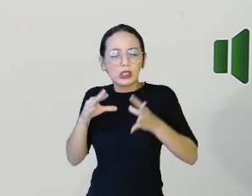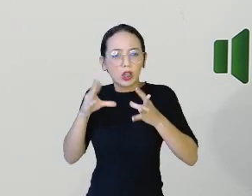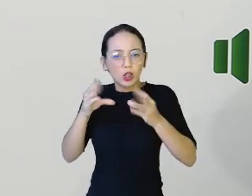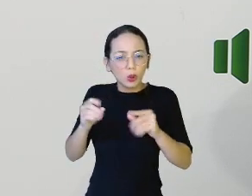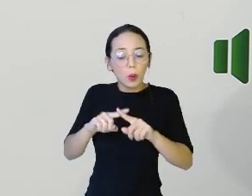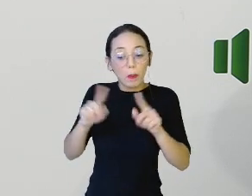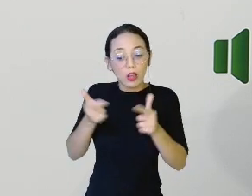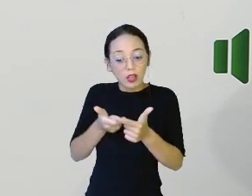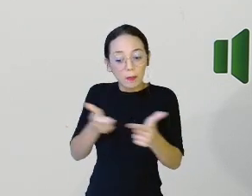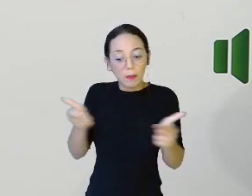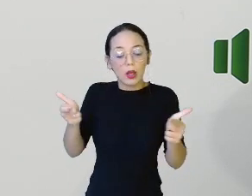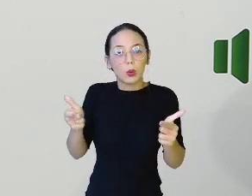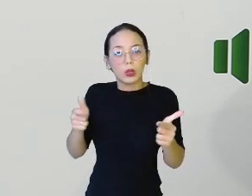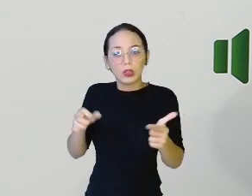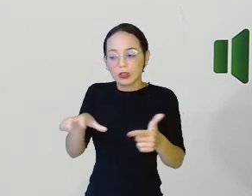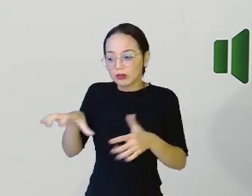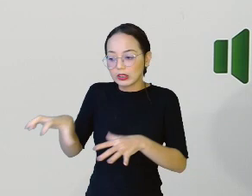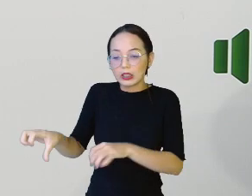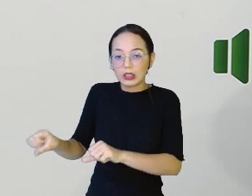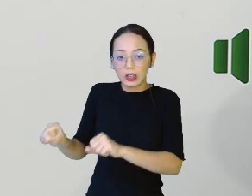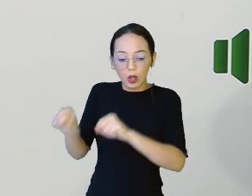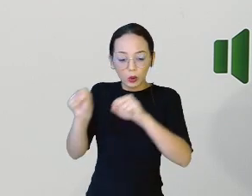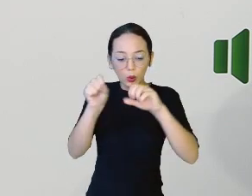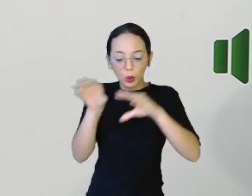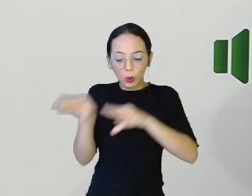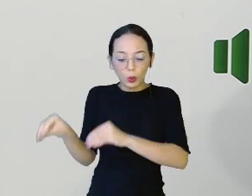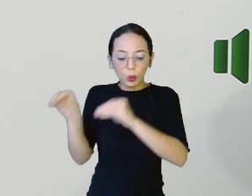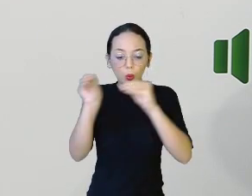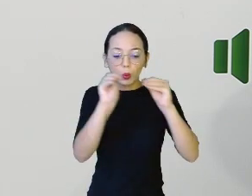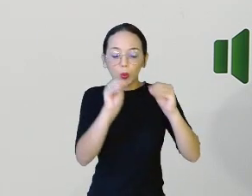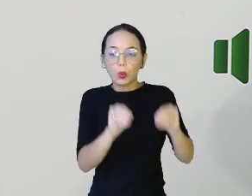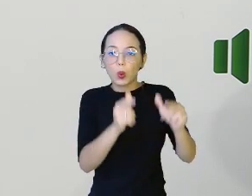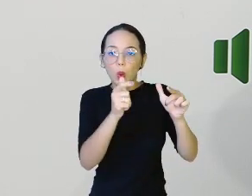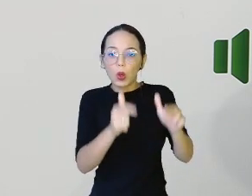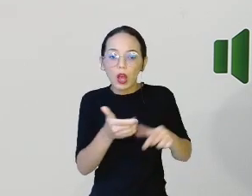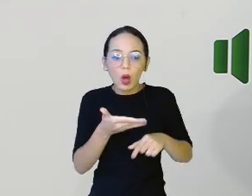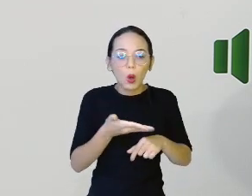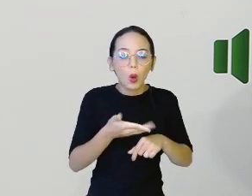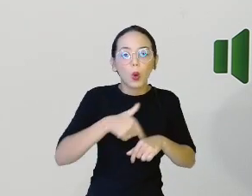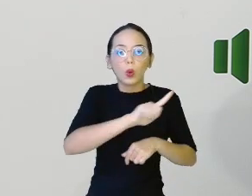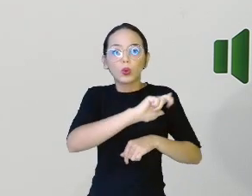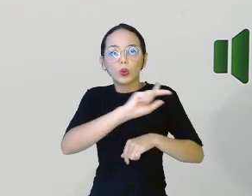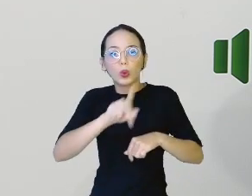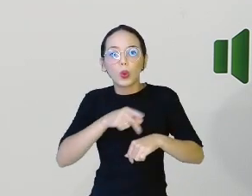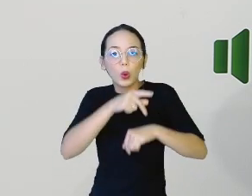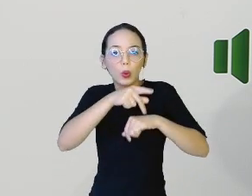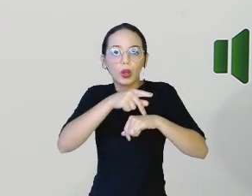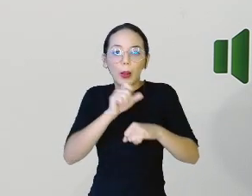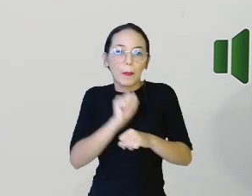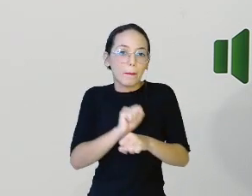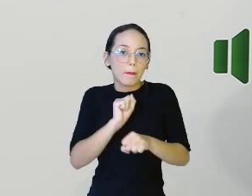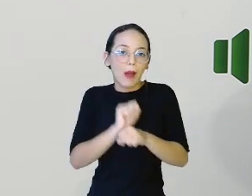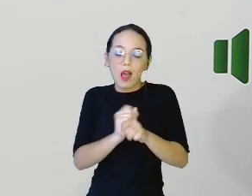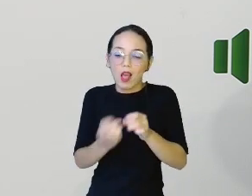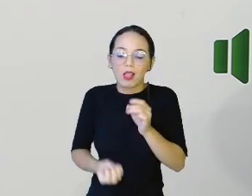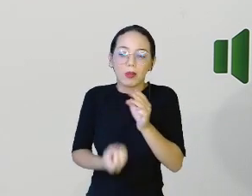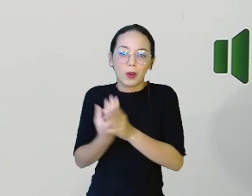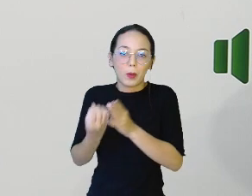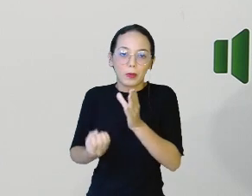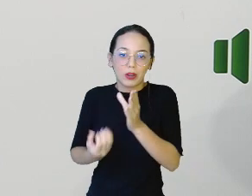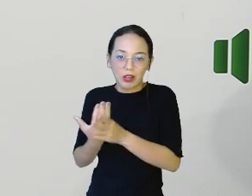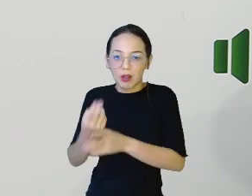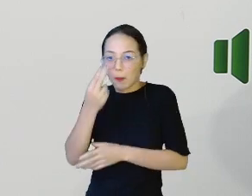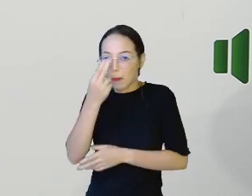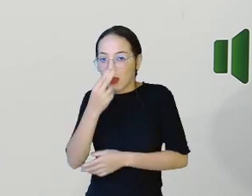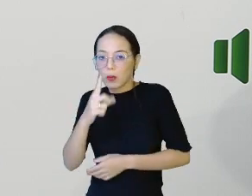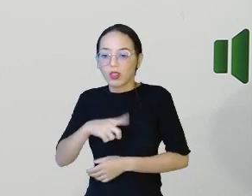a maioria deles, quando são tirados do seu habitat natural, que são levados para outro lugar, eles param de procriar. Mesmo que